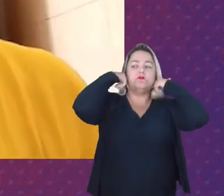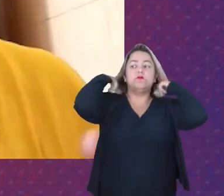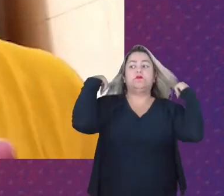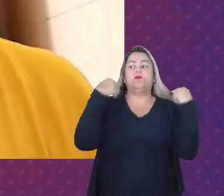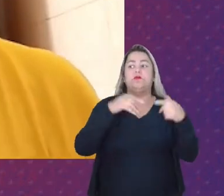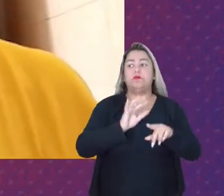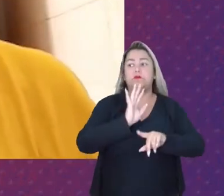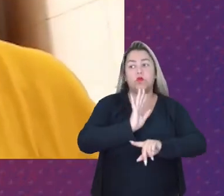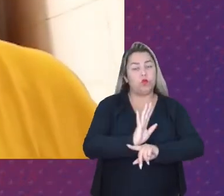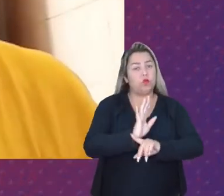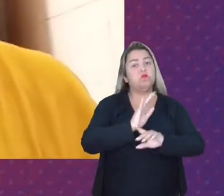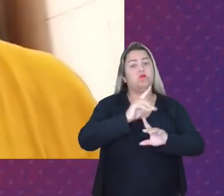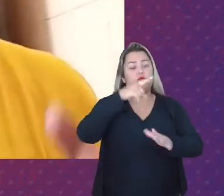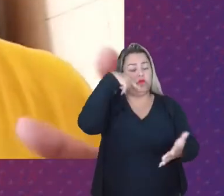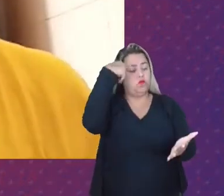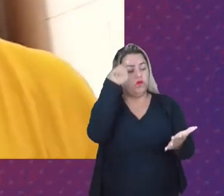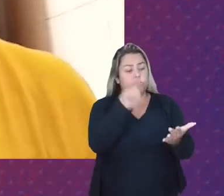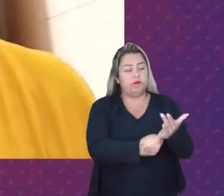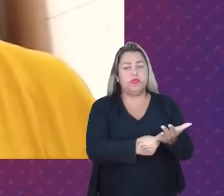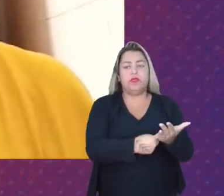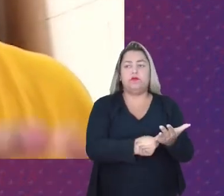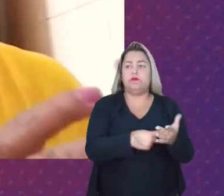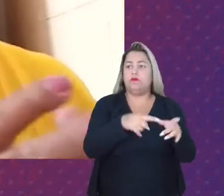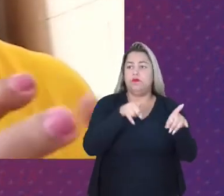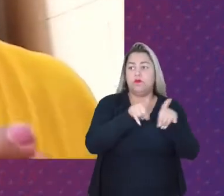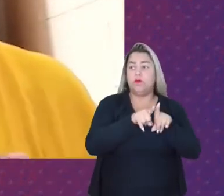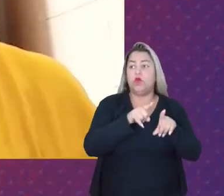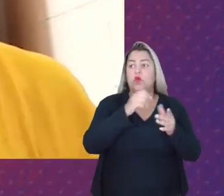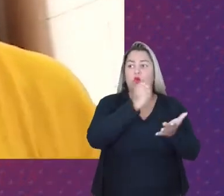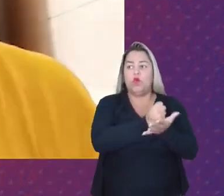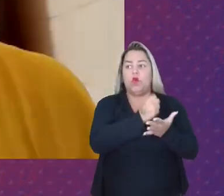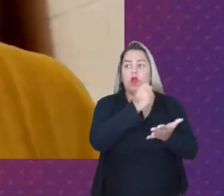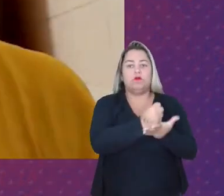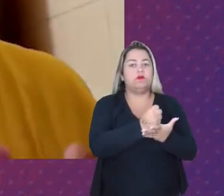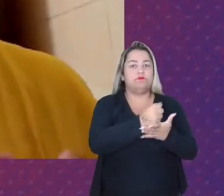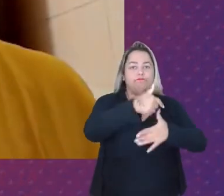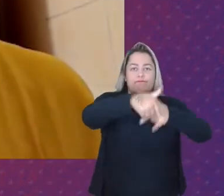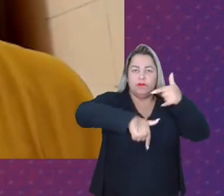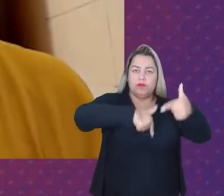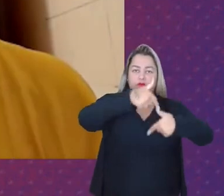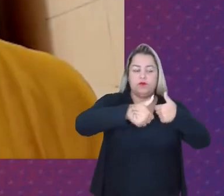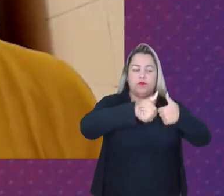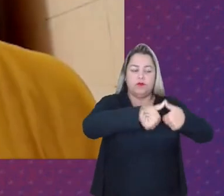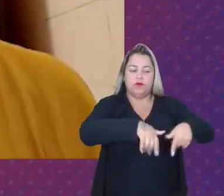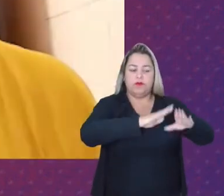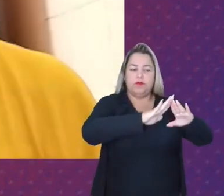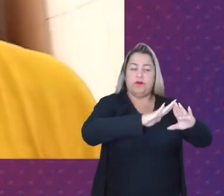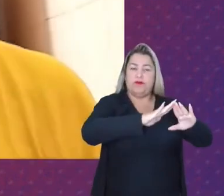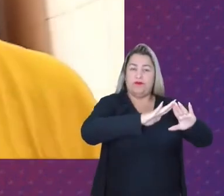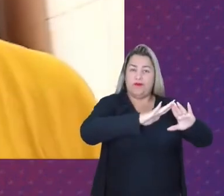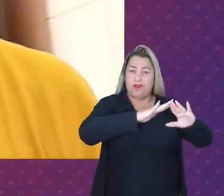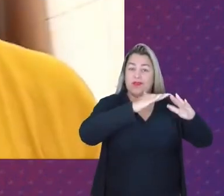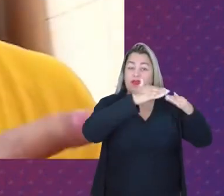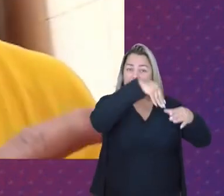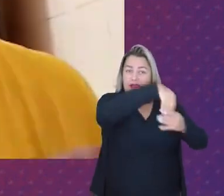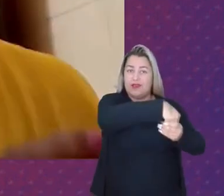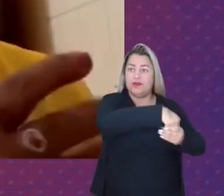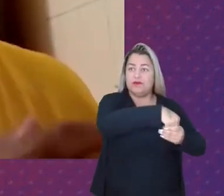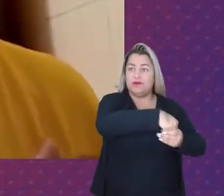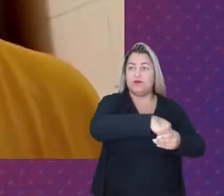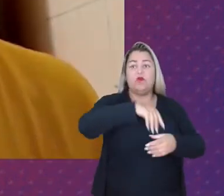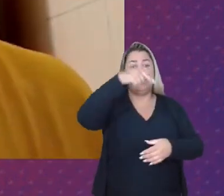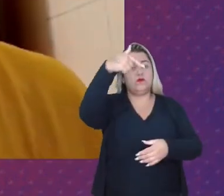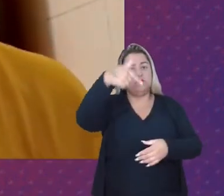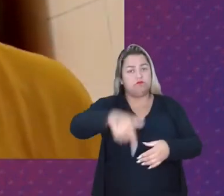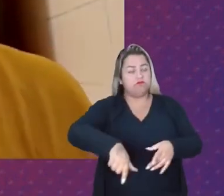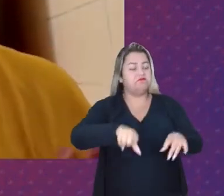cumpriram a medida da forma correta, ou seja, suspendeu o contrato e a trabalhadora ficou em casa. Outros, infelizmente, suspendiam